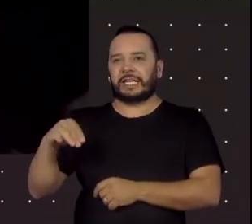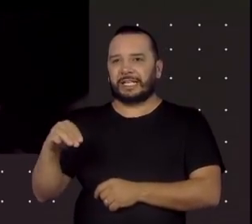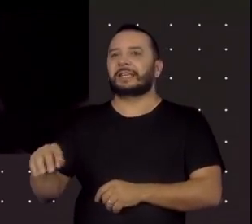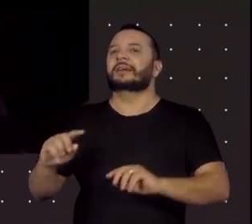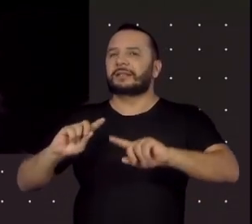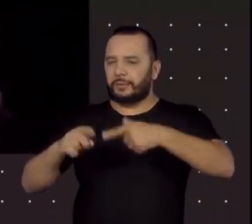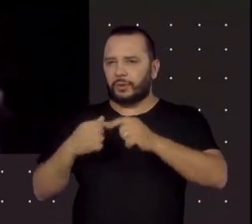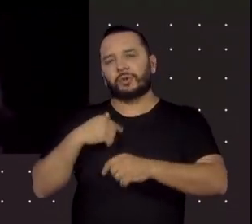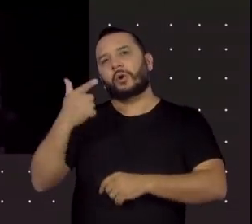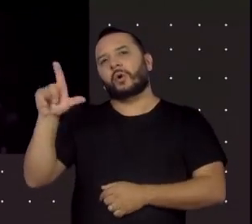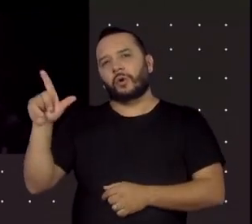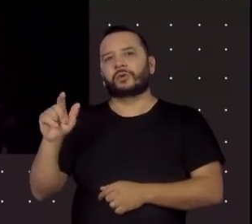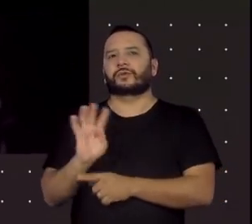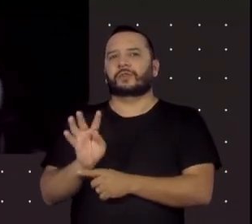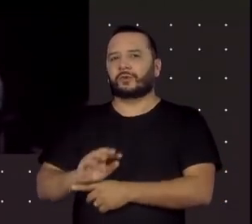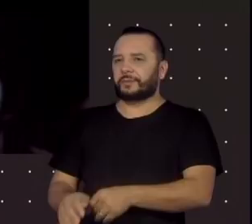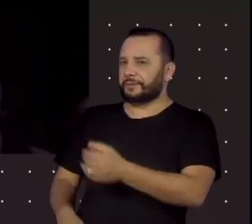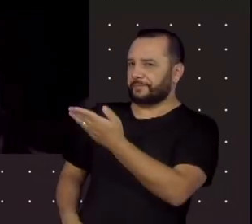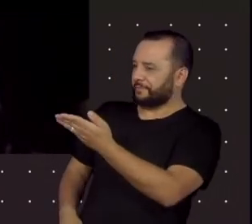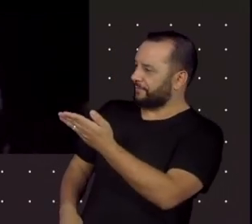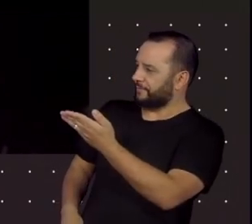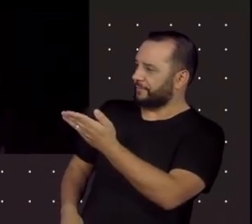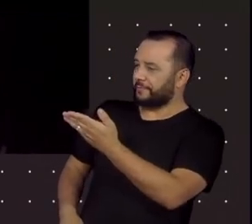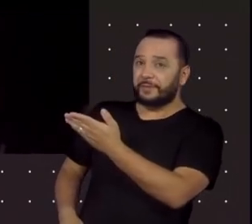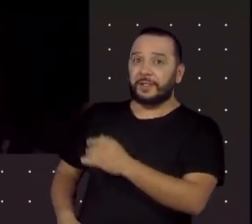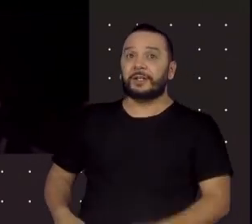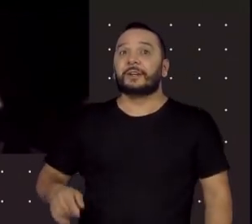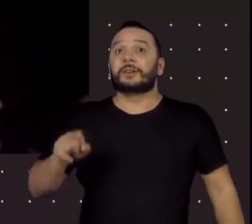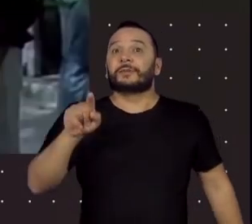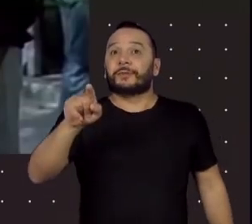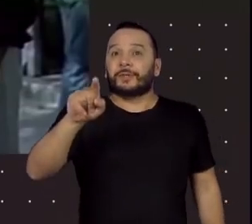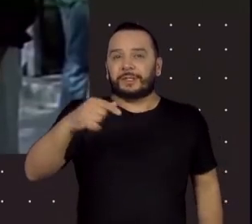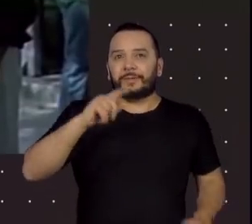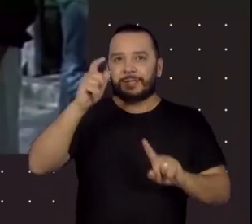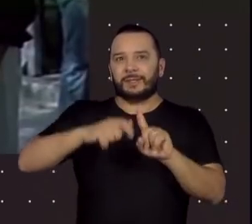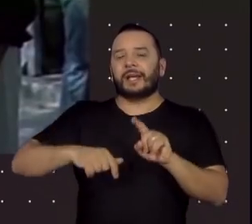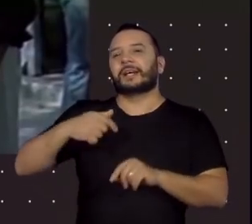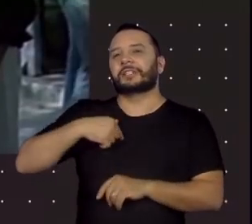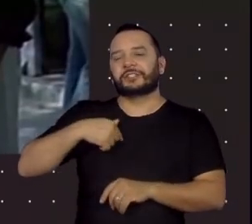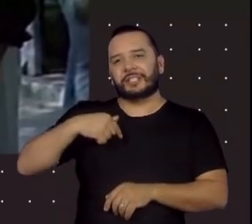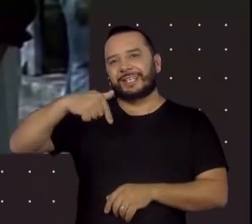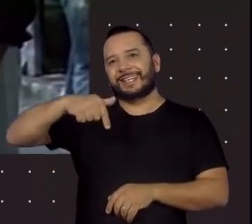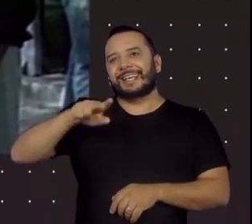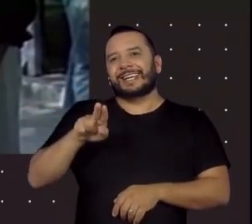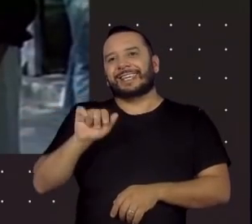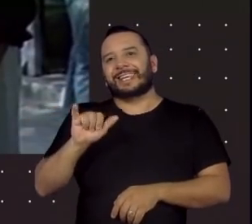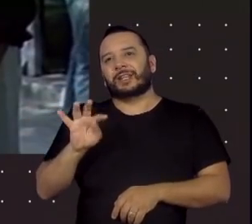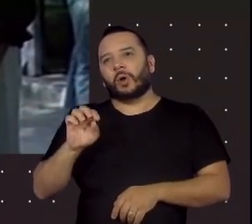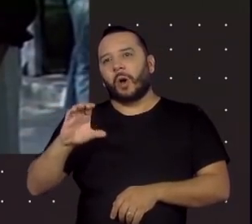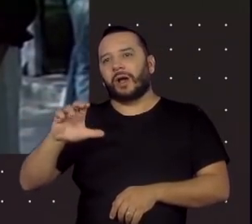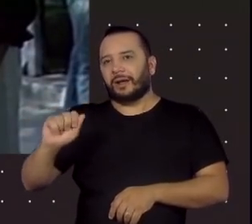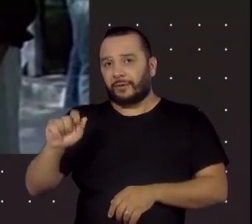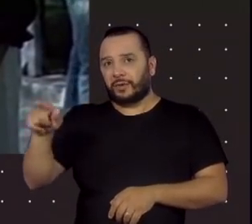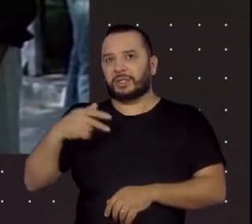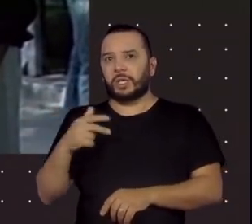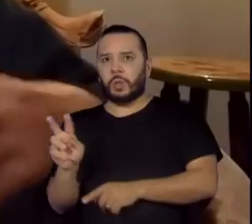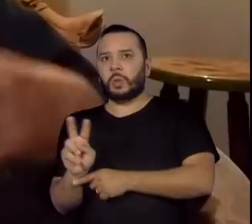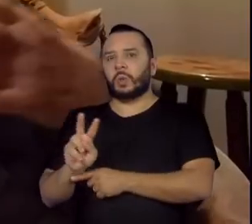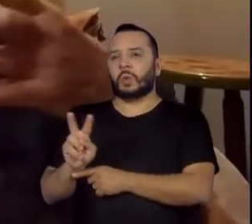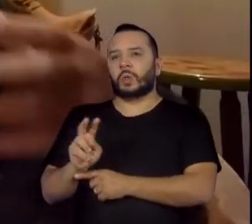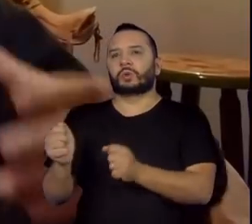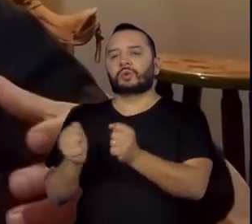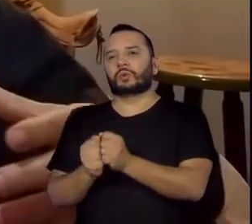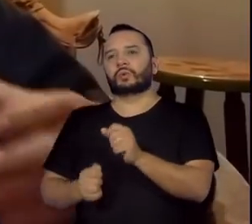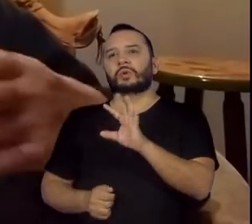No Rei do Rio, você fazia o Quidoca, querido Quidoca, que era o guarda-costas do Tucão.